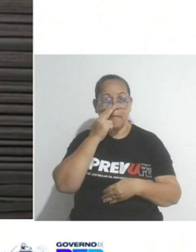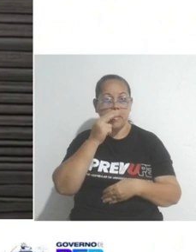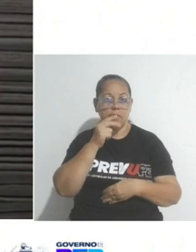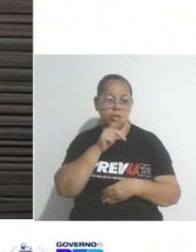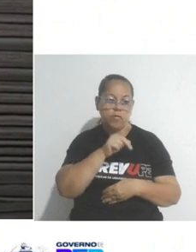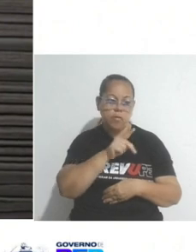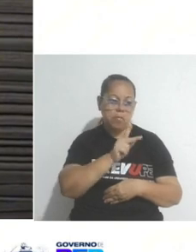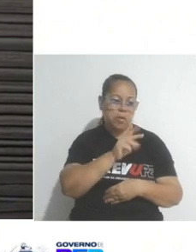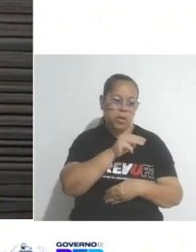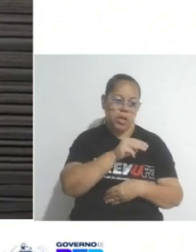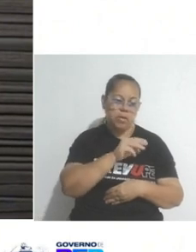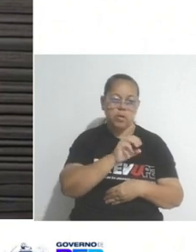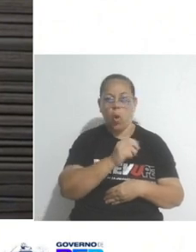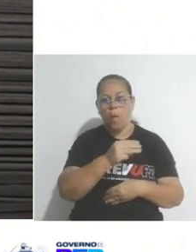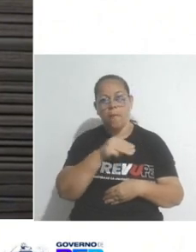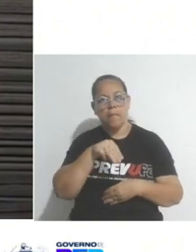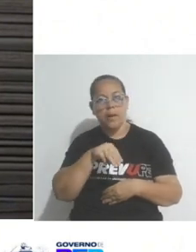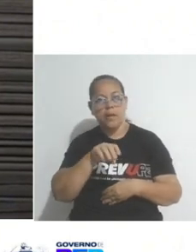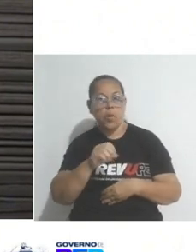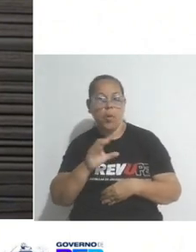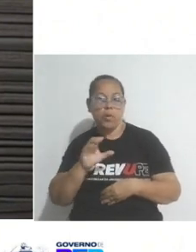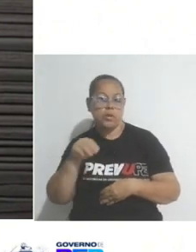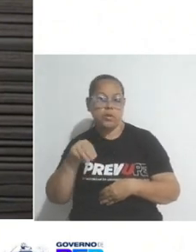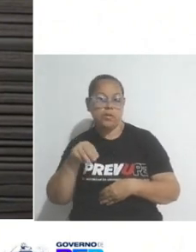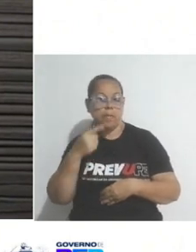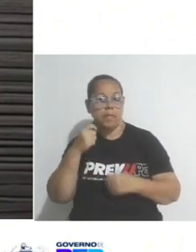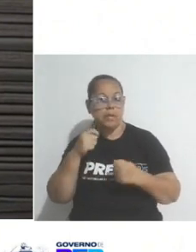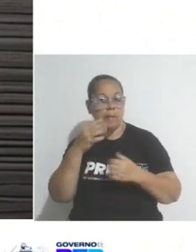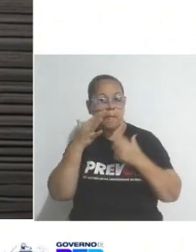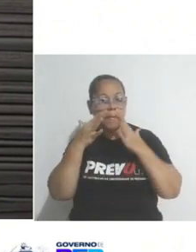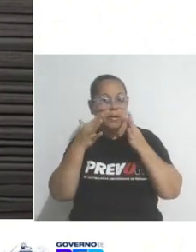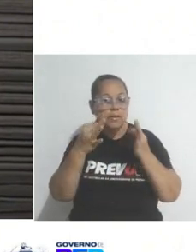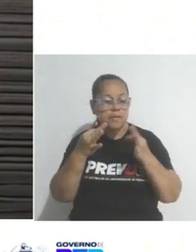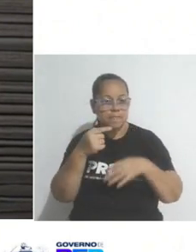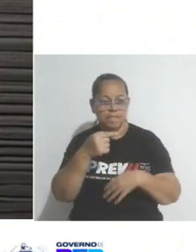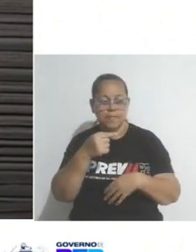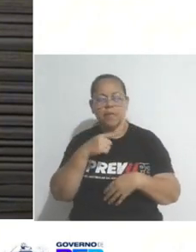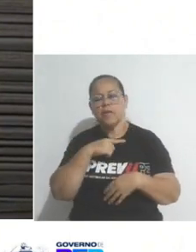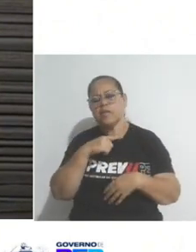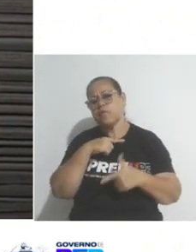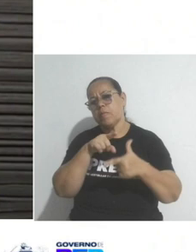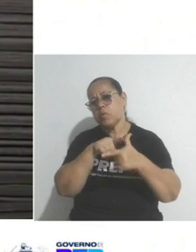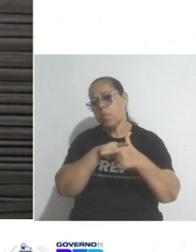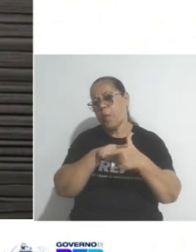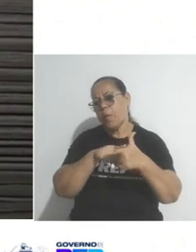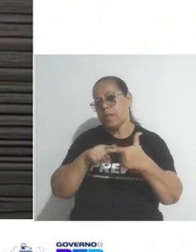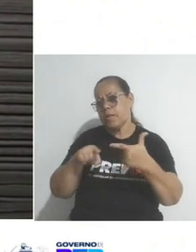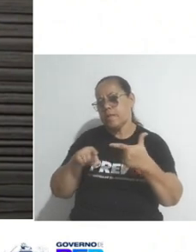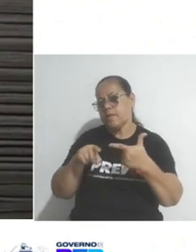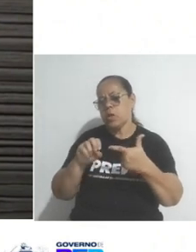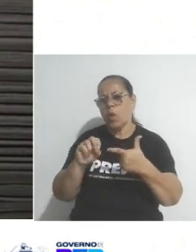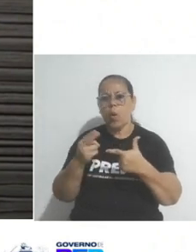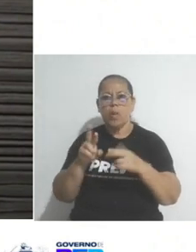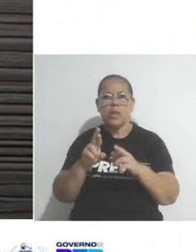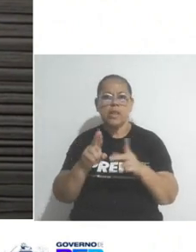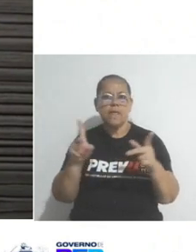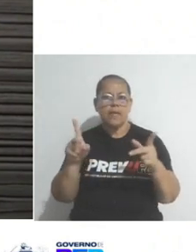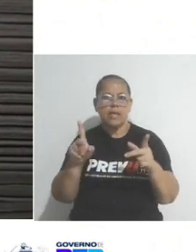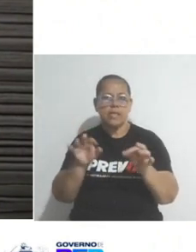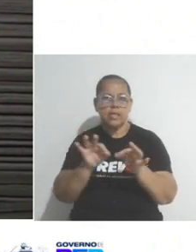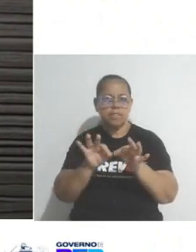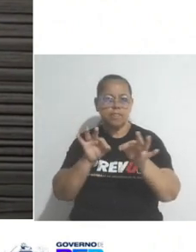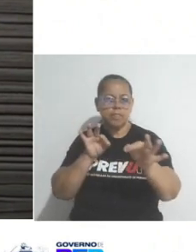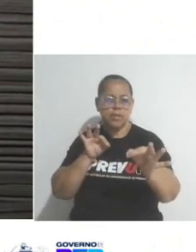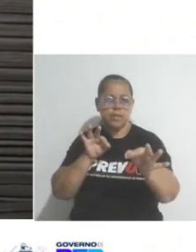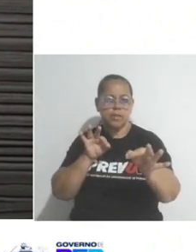questão a gente tem ali uma divisão ou uma diferença de medidas ele vai